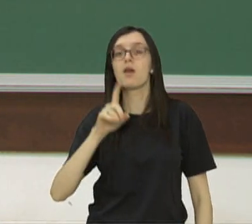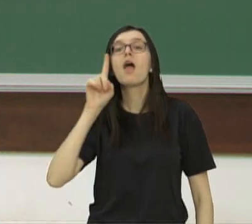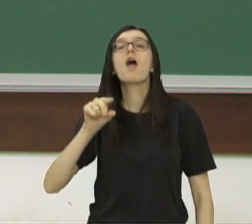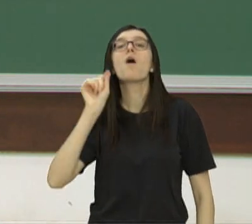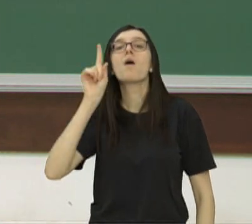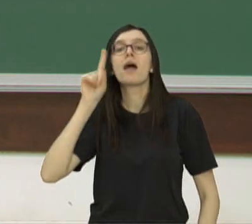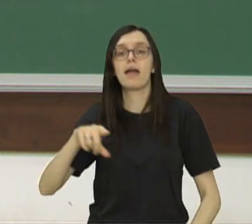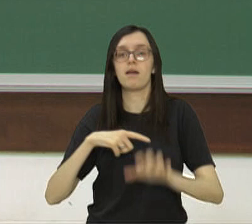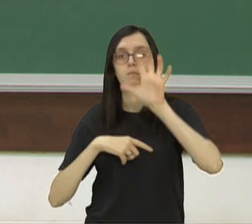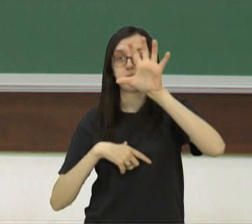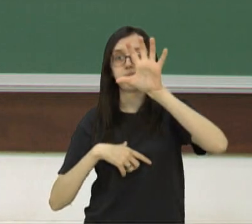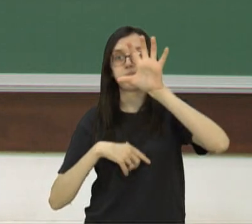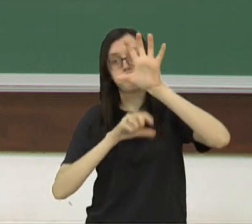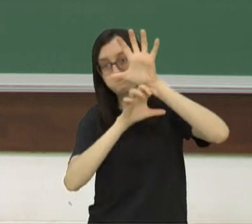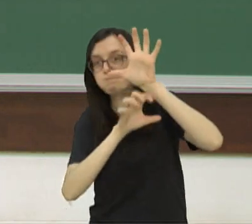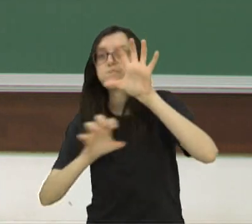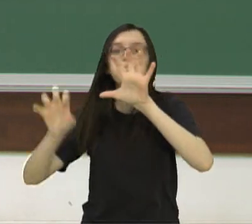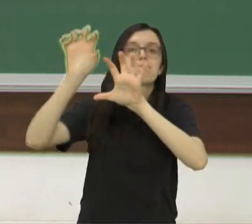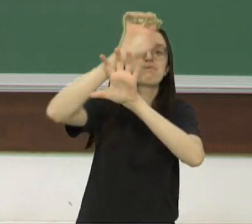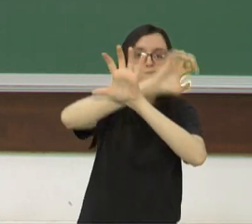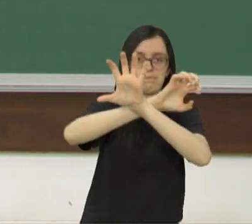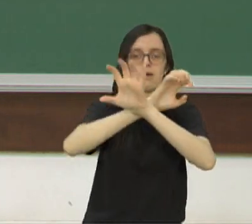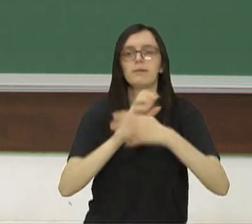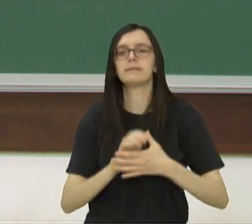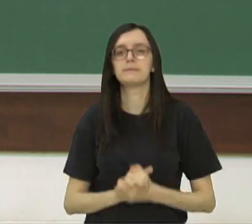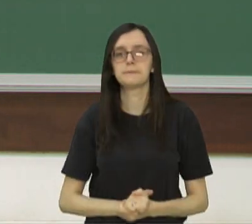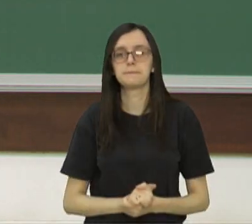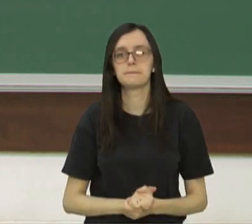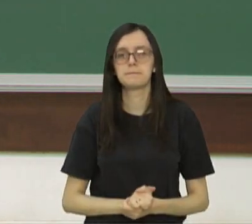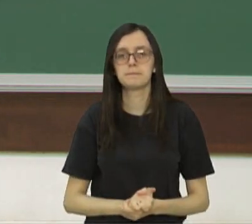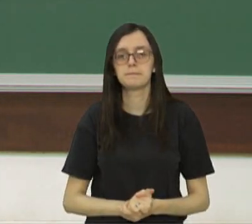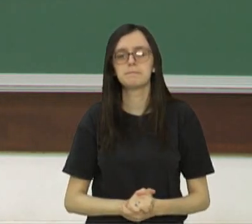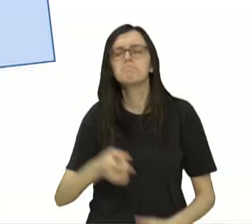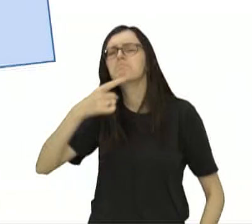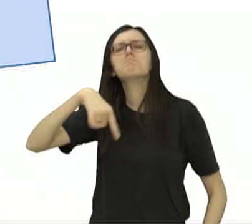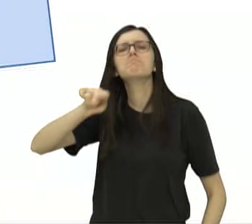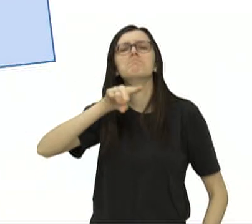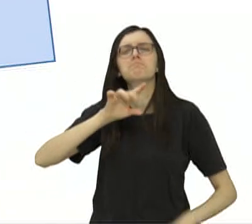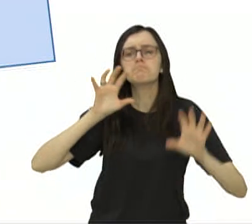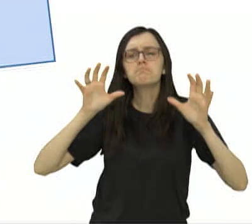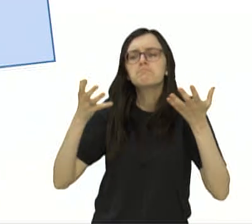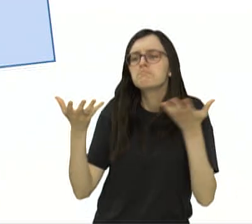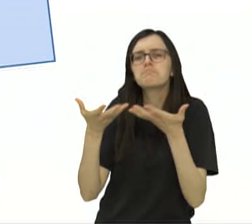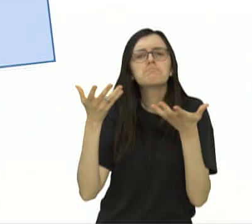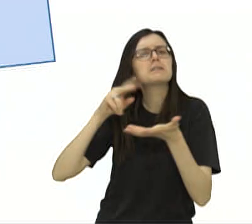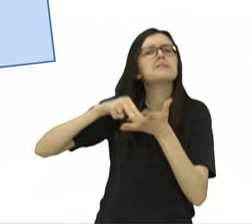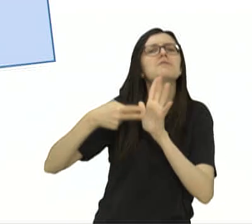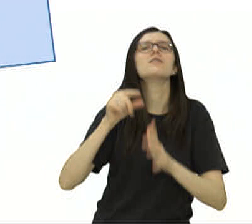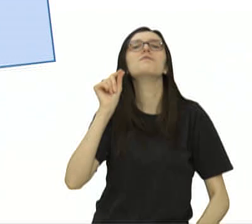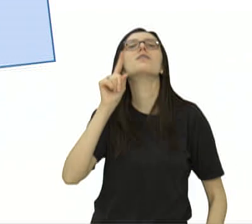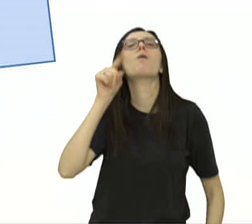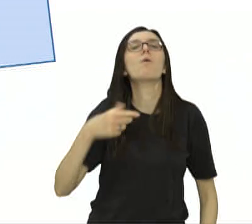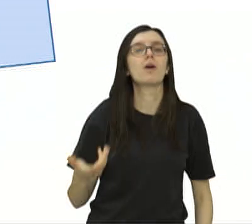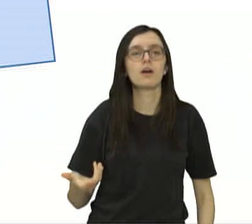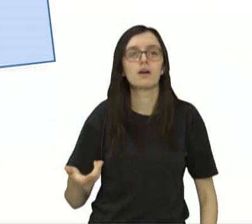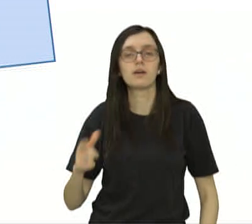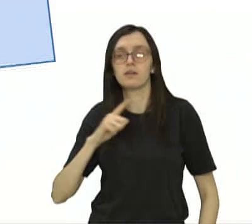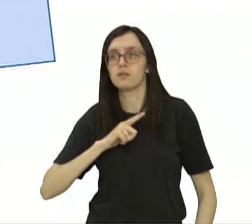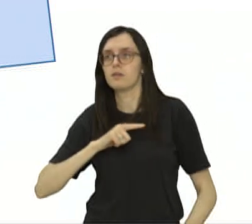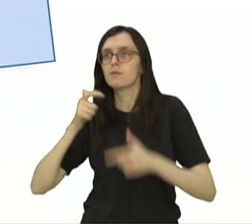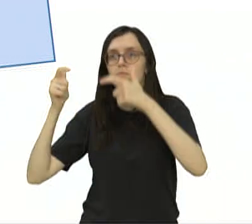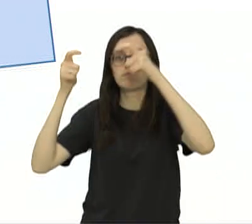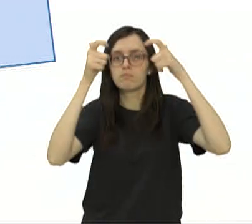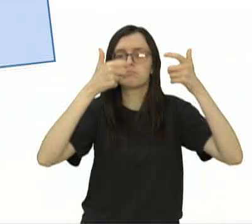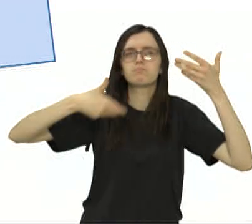regiões intermediárias e regiões imediatas. Então, no que elas resultam? Em configurações produzidas pelas